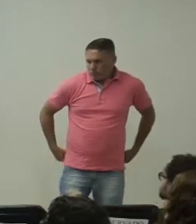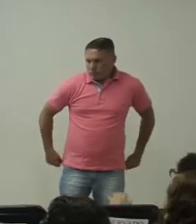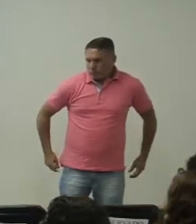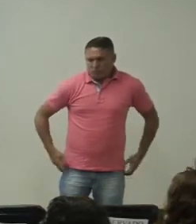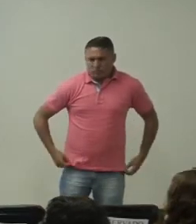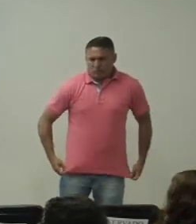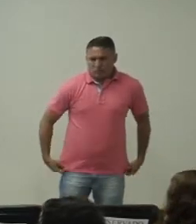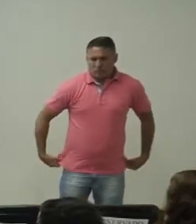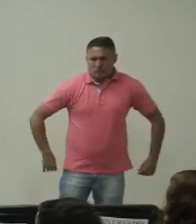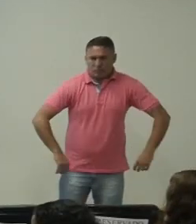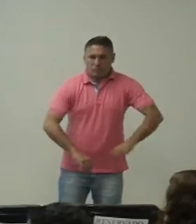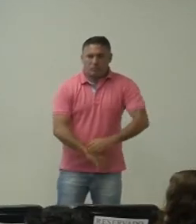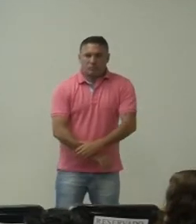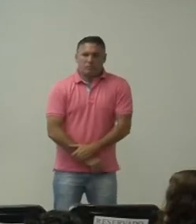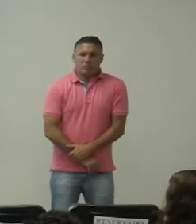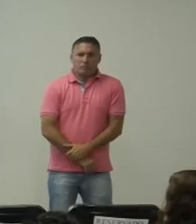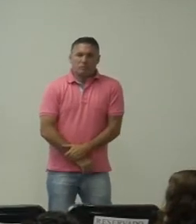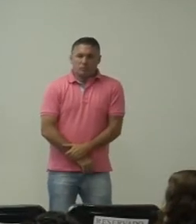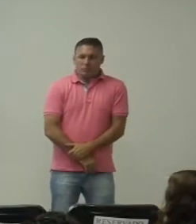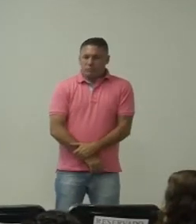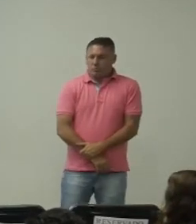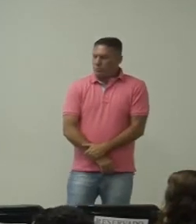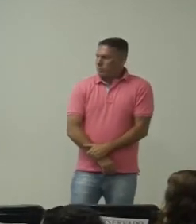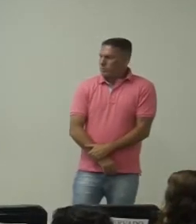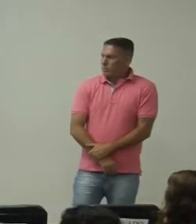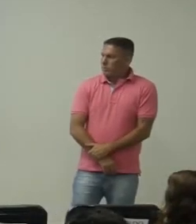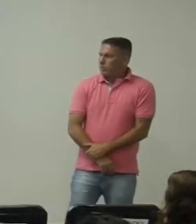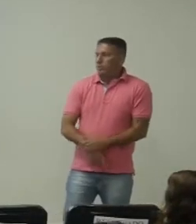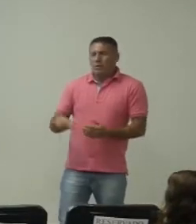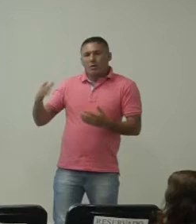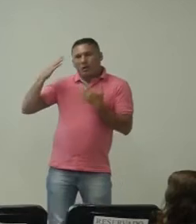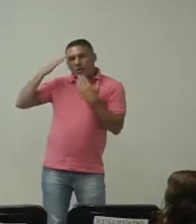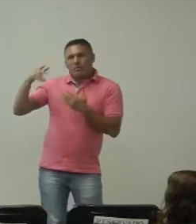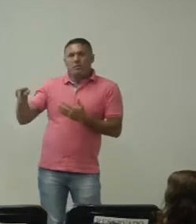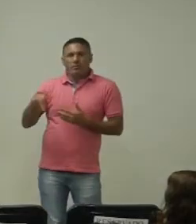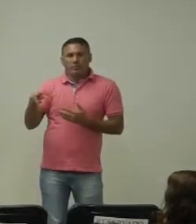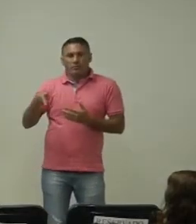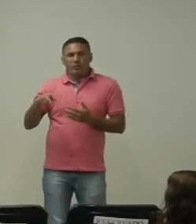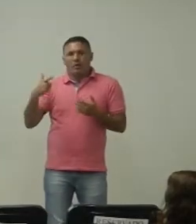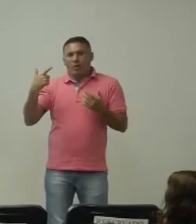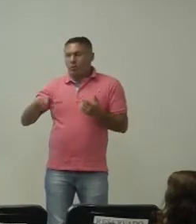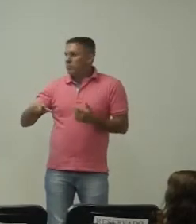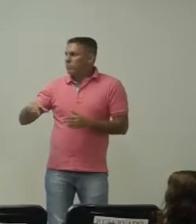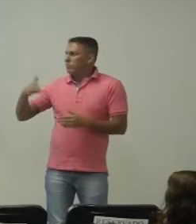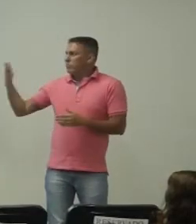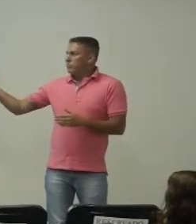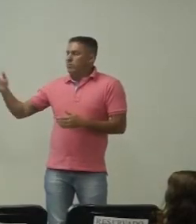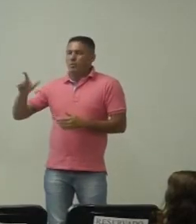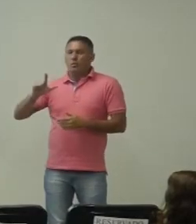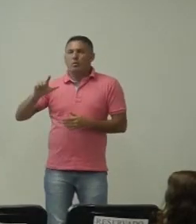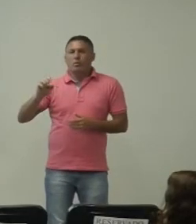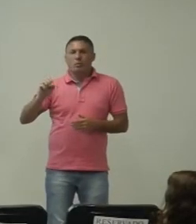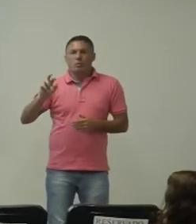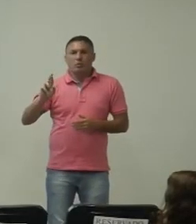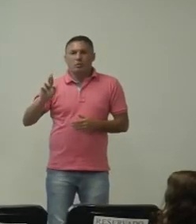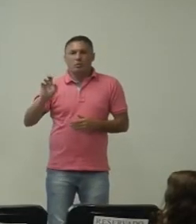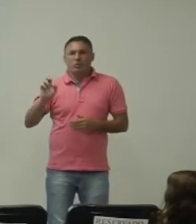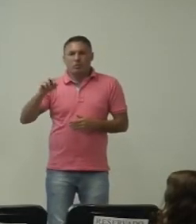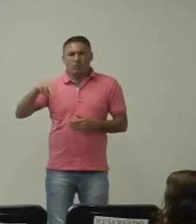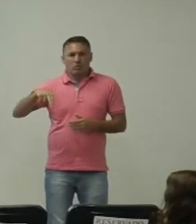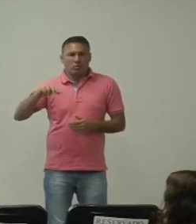Mais uma vez, agradecemos a professora Márcia e, imediatamente, passamos a palavra para Lorena.